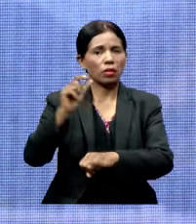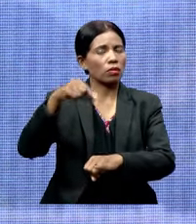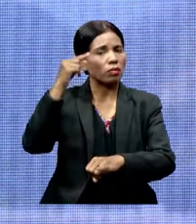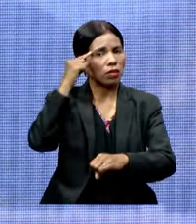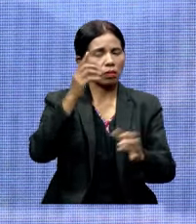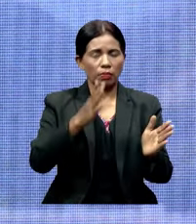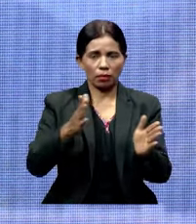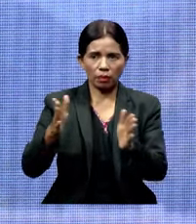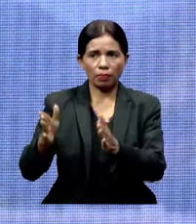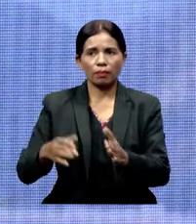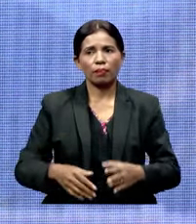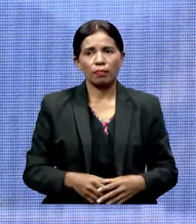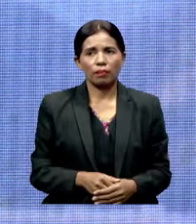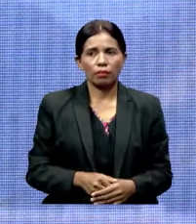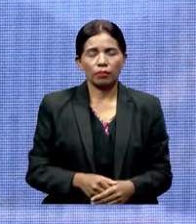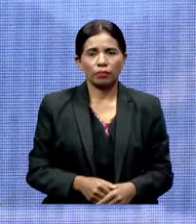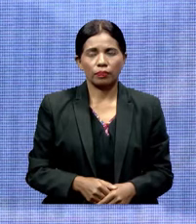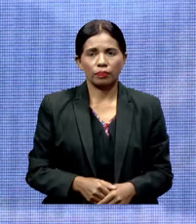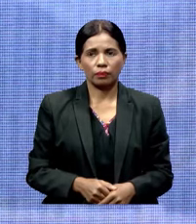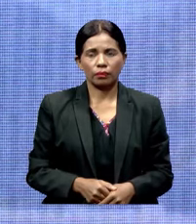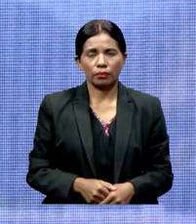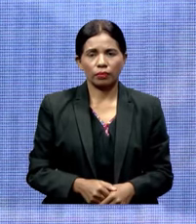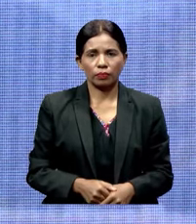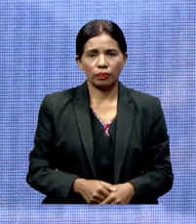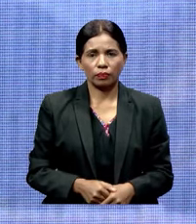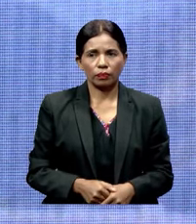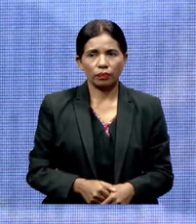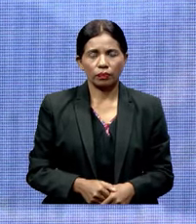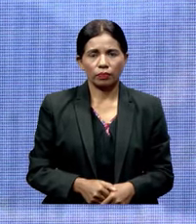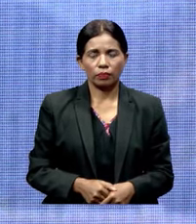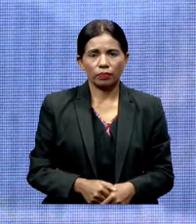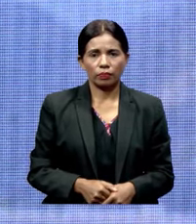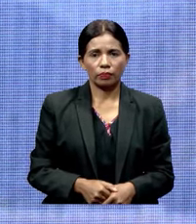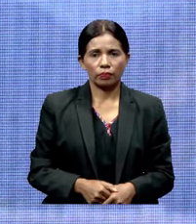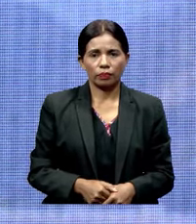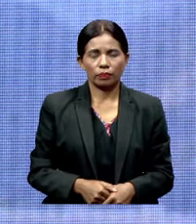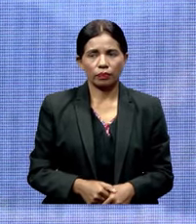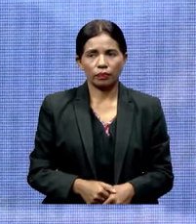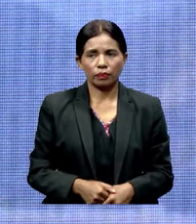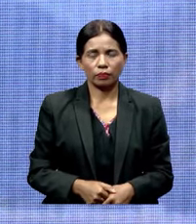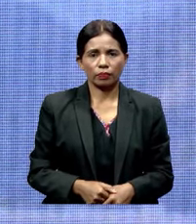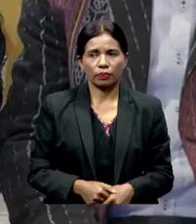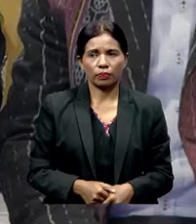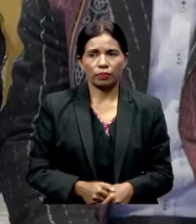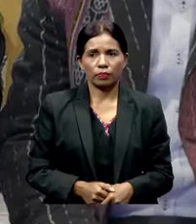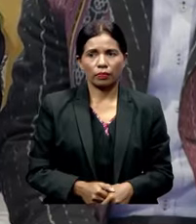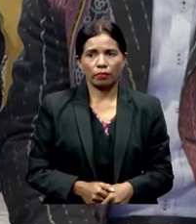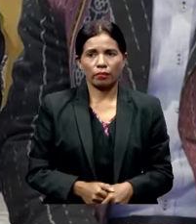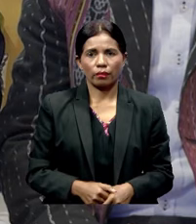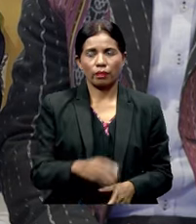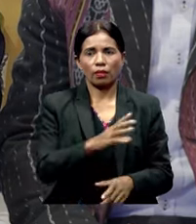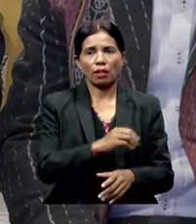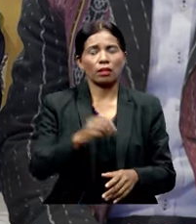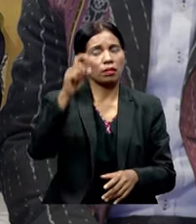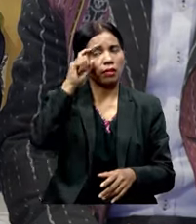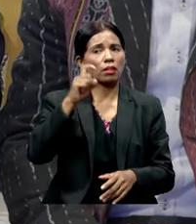dadam. National industry policy soon to be launched by the government. Além de ne,